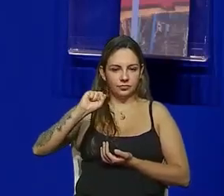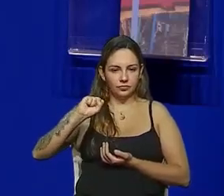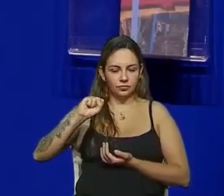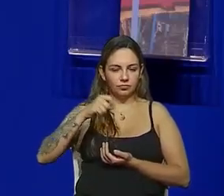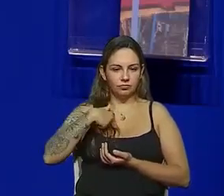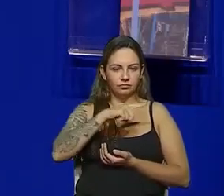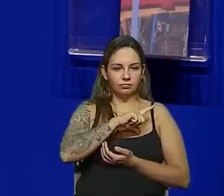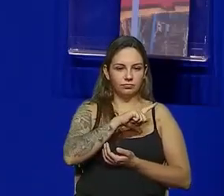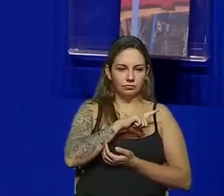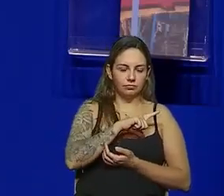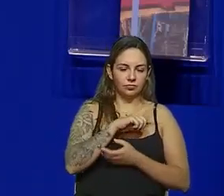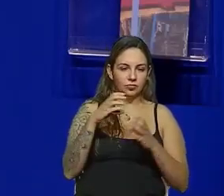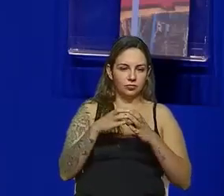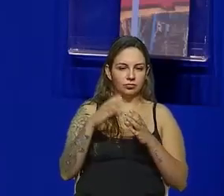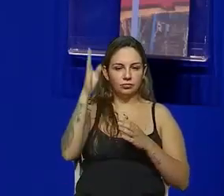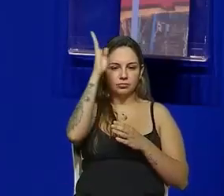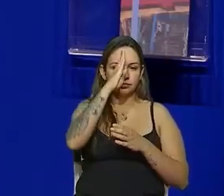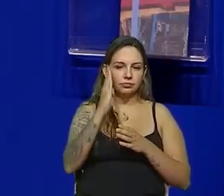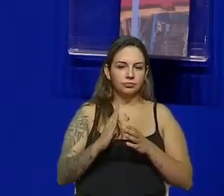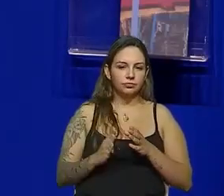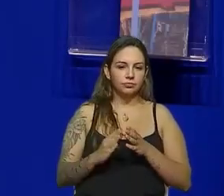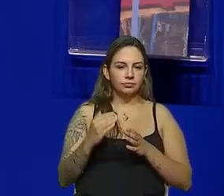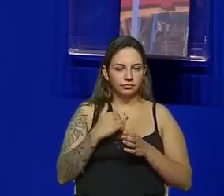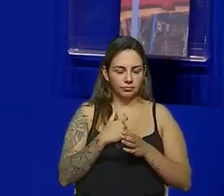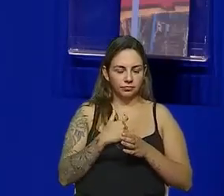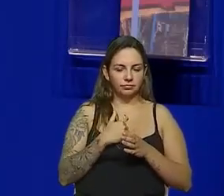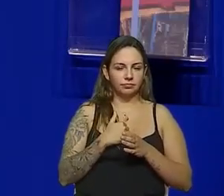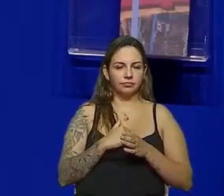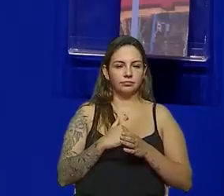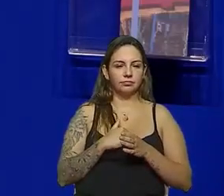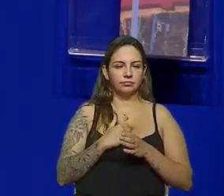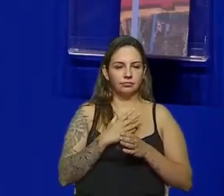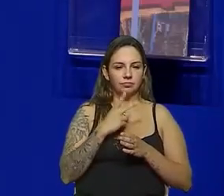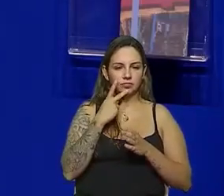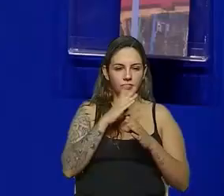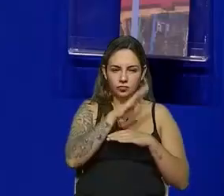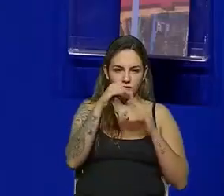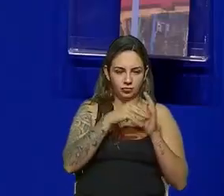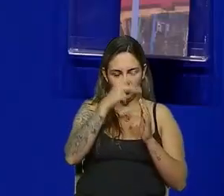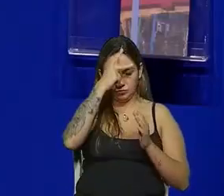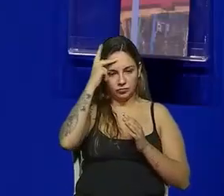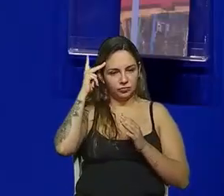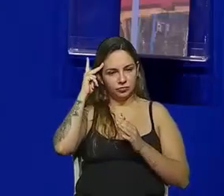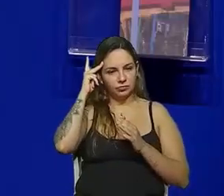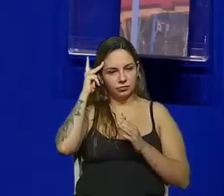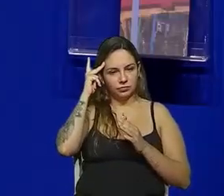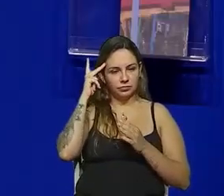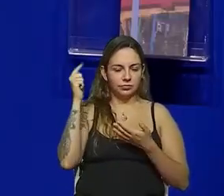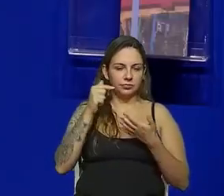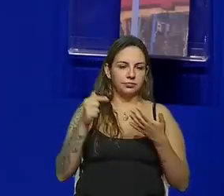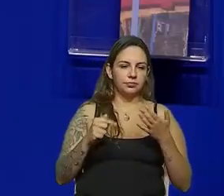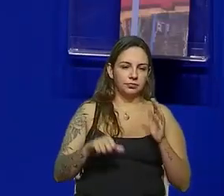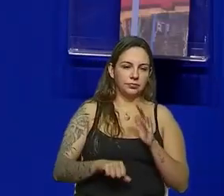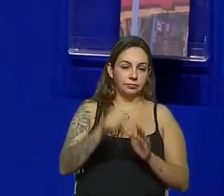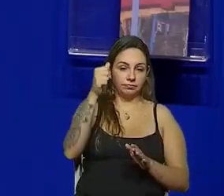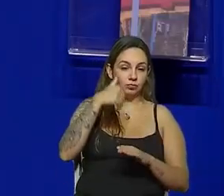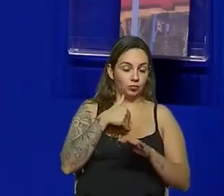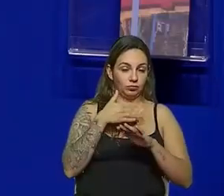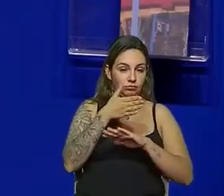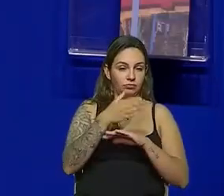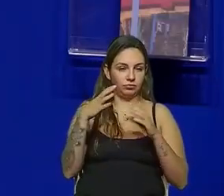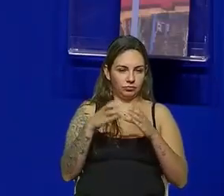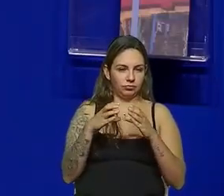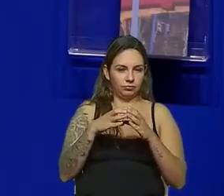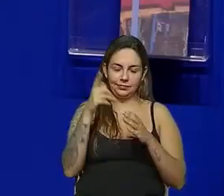1978 eu estive em Cuba com um grupo de brasileiros, eu, Calado, aquela gente toda, o Chico Buarque, etc. Era a primeira vez que